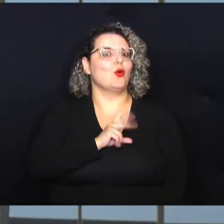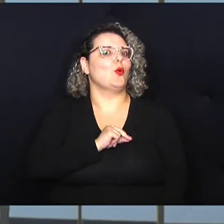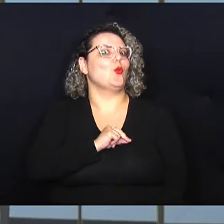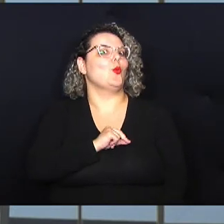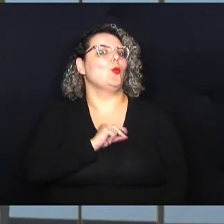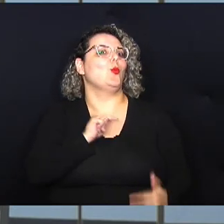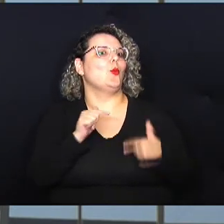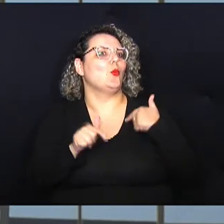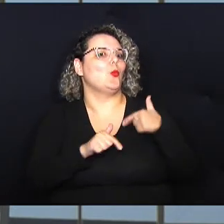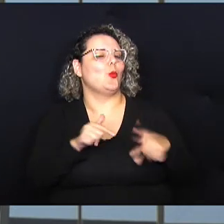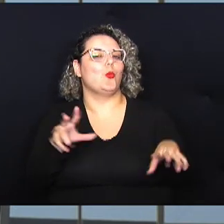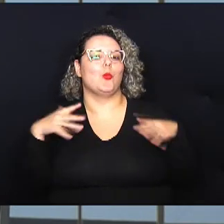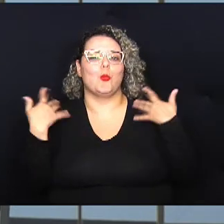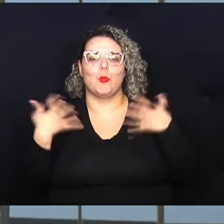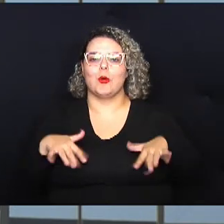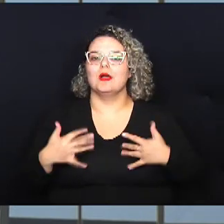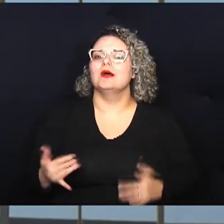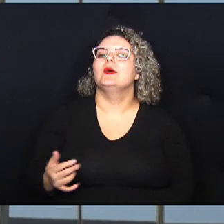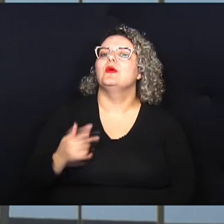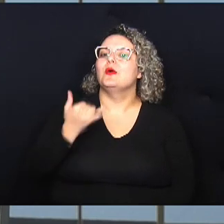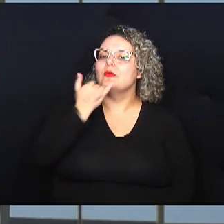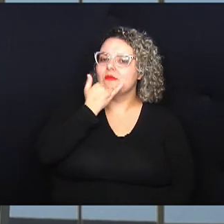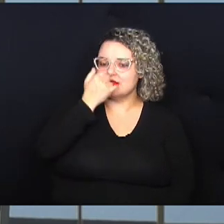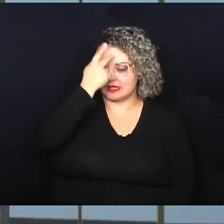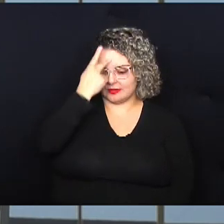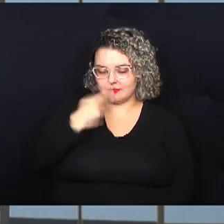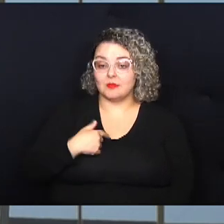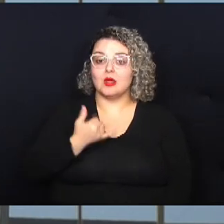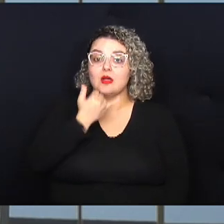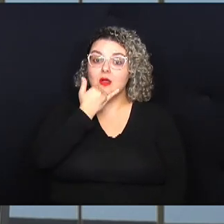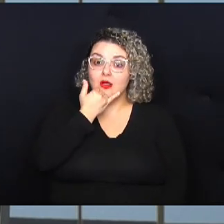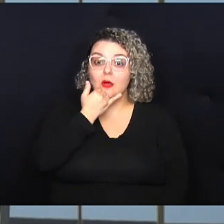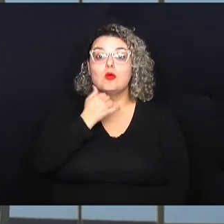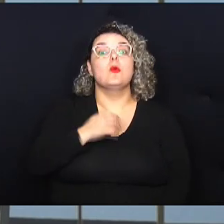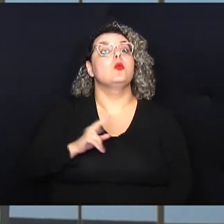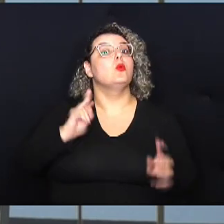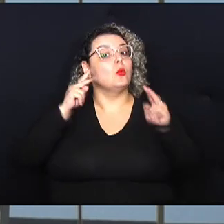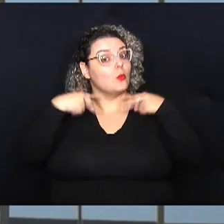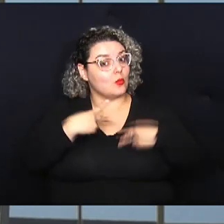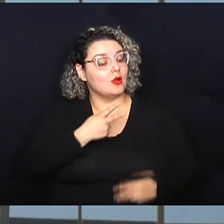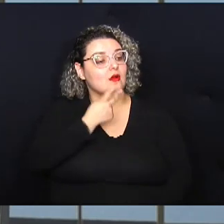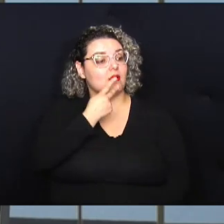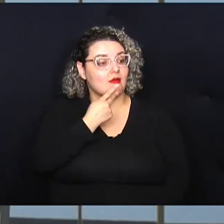trabalho, hein? Perdão, auto-perdão. Né? Auto-perdão também. A gente fala de